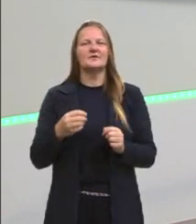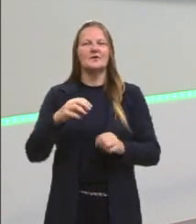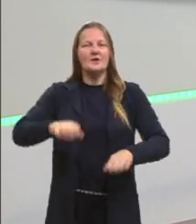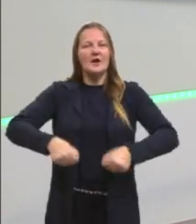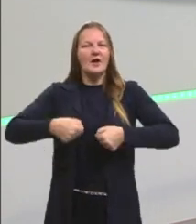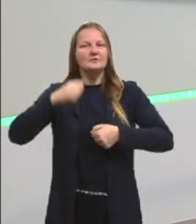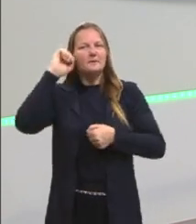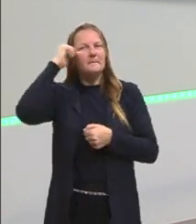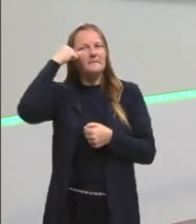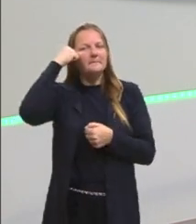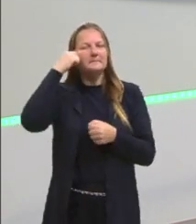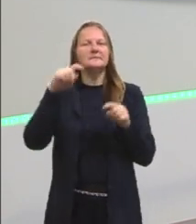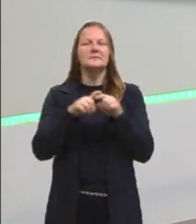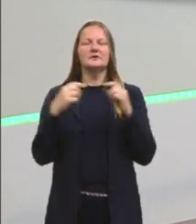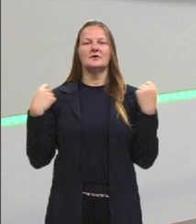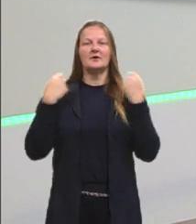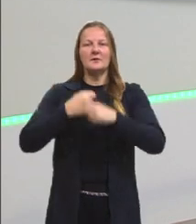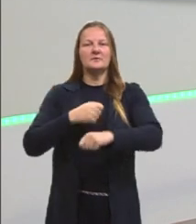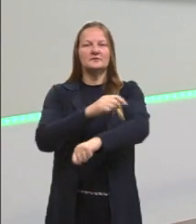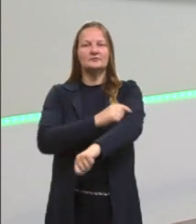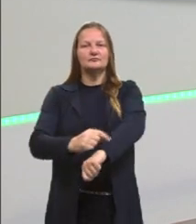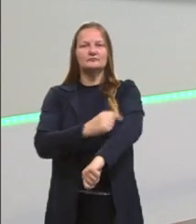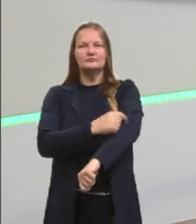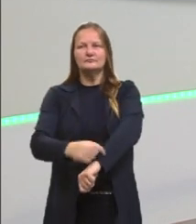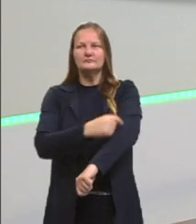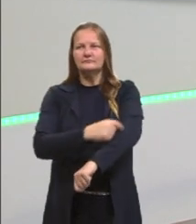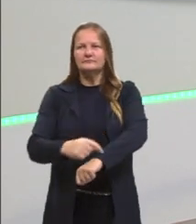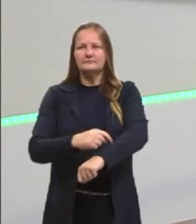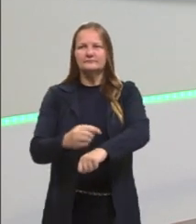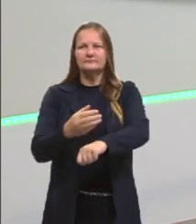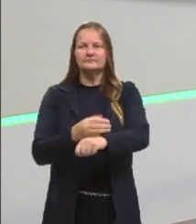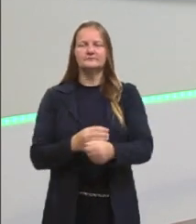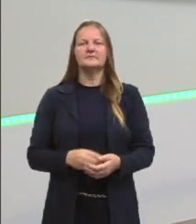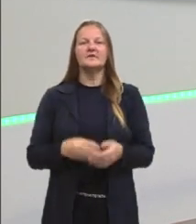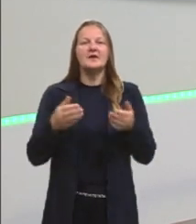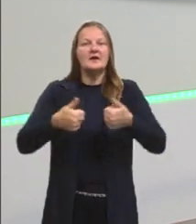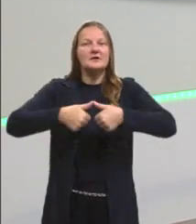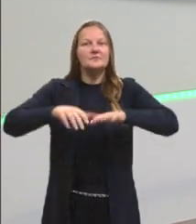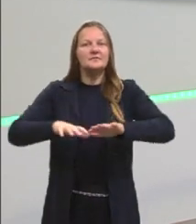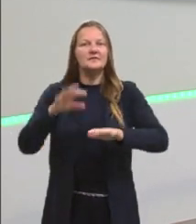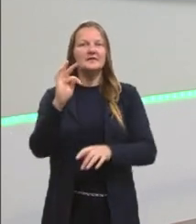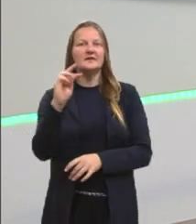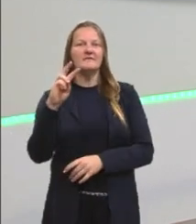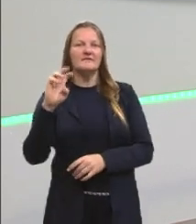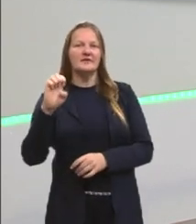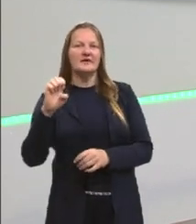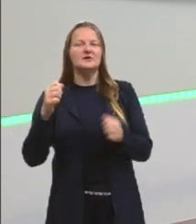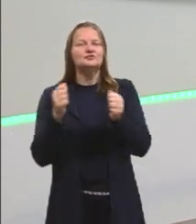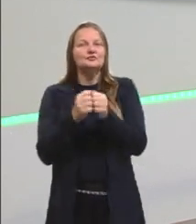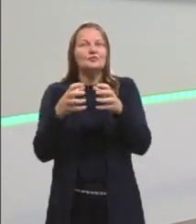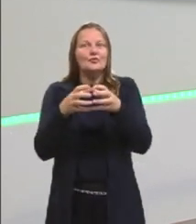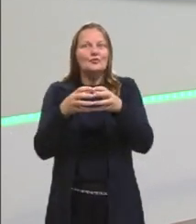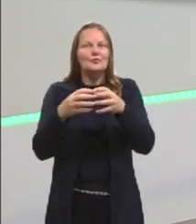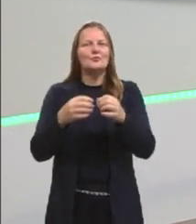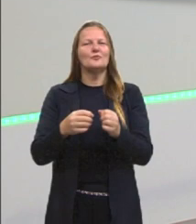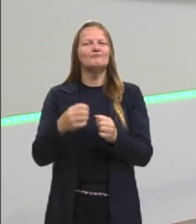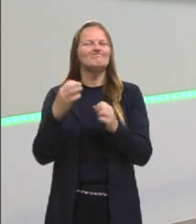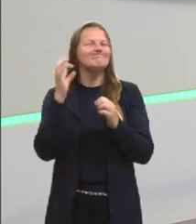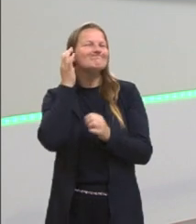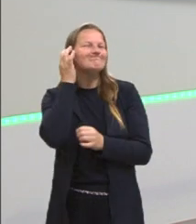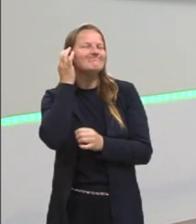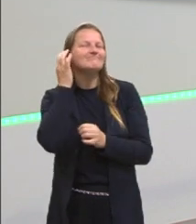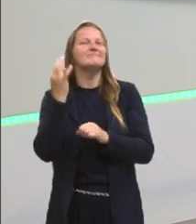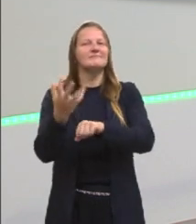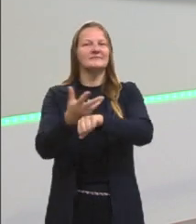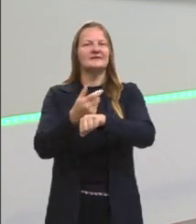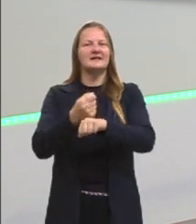preta e uma camisa listrada estou aqui no estúdio da TV junto com toda essa equipe competente técnica